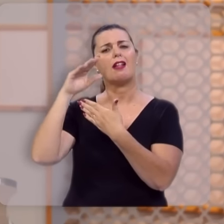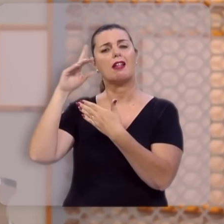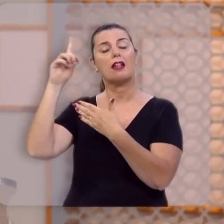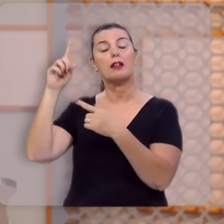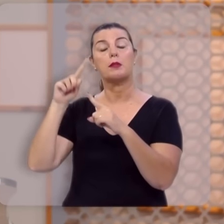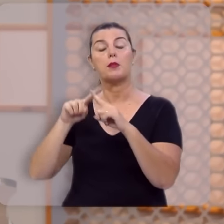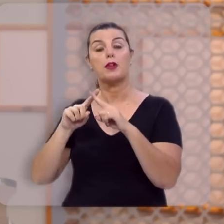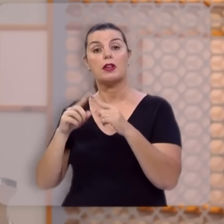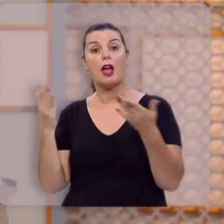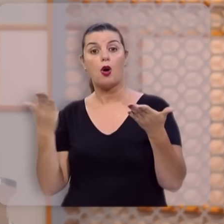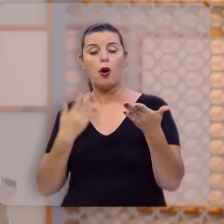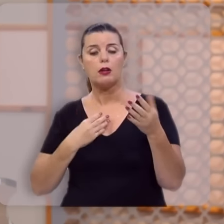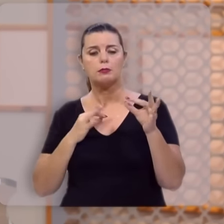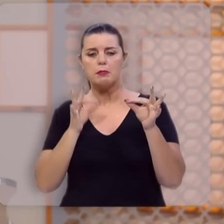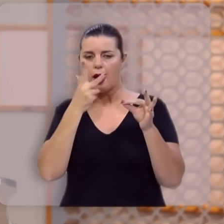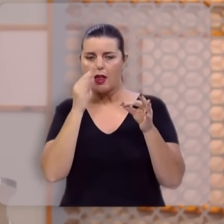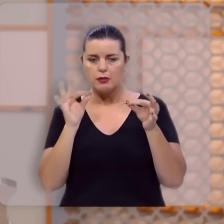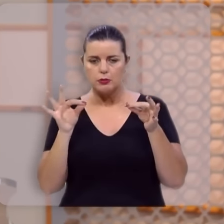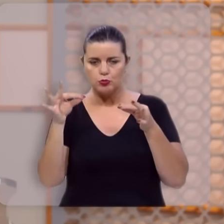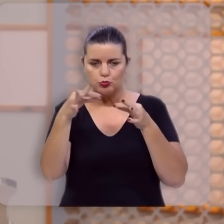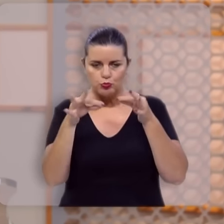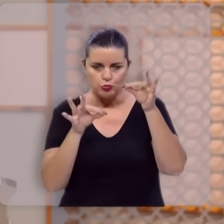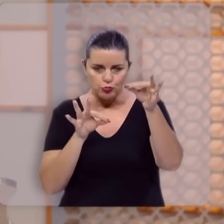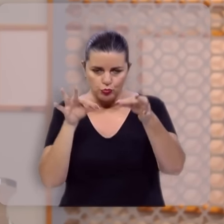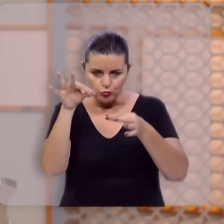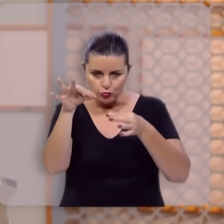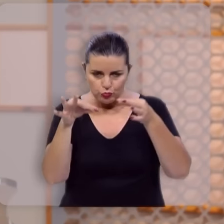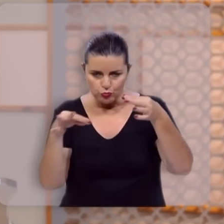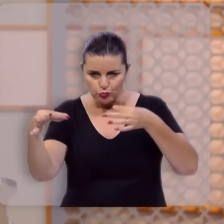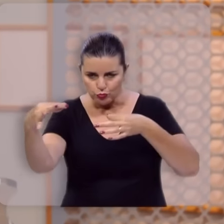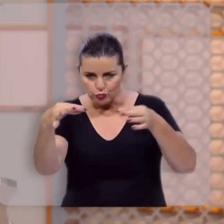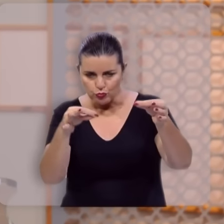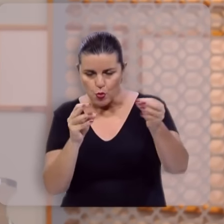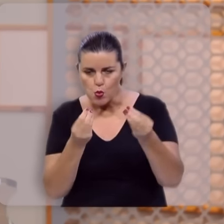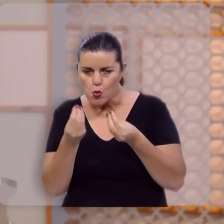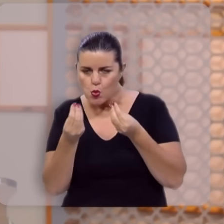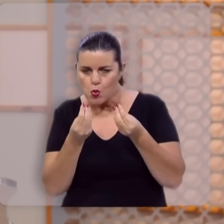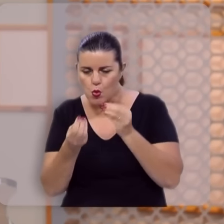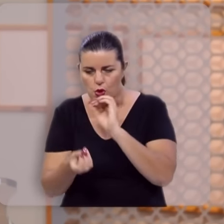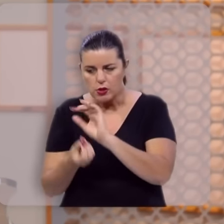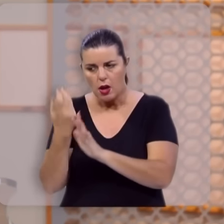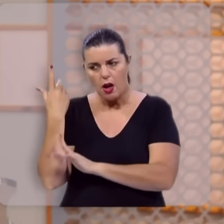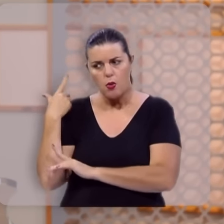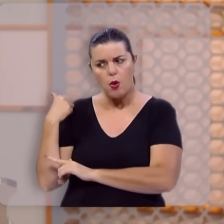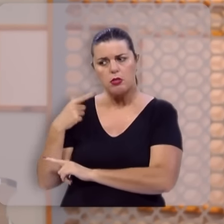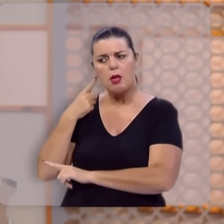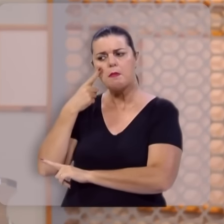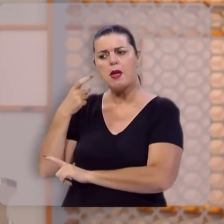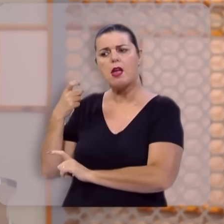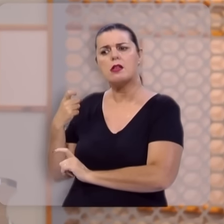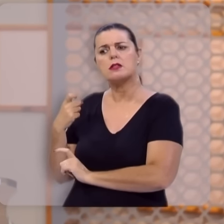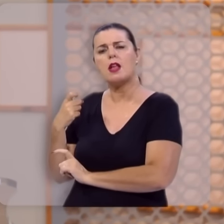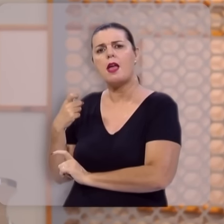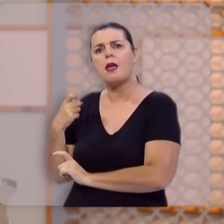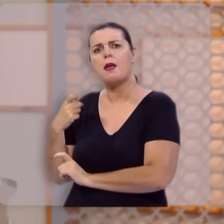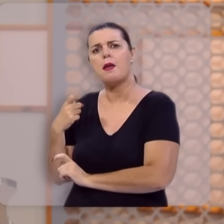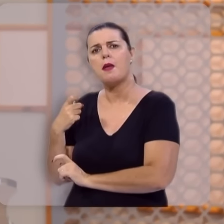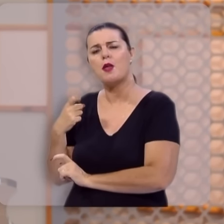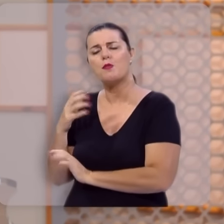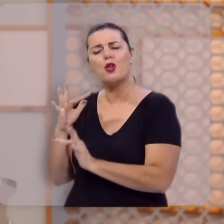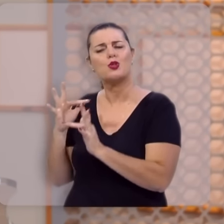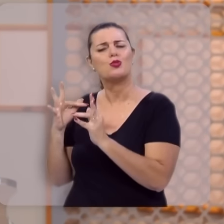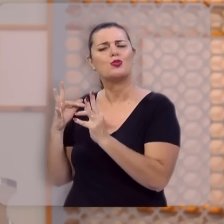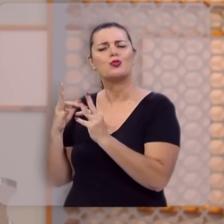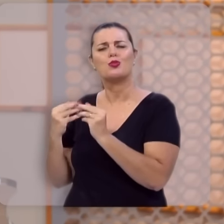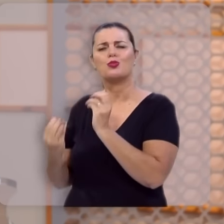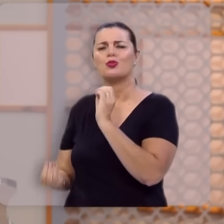as peças do quebra-cabeça, está montando o mosaico e percebendo que tudo